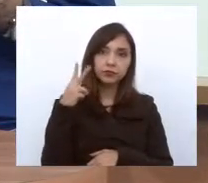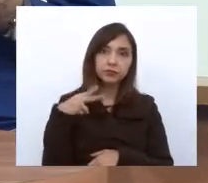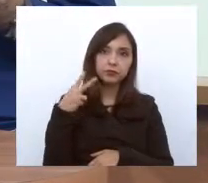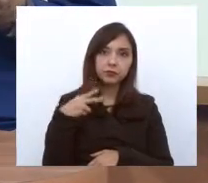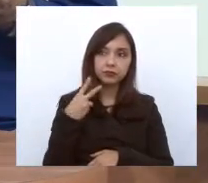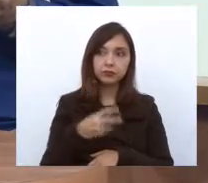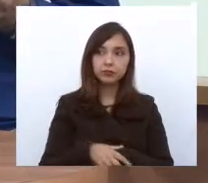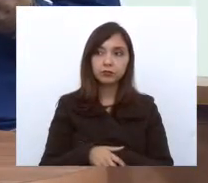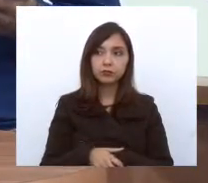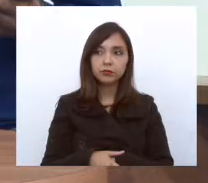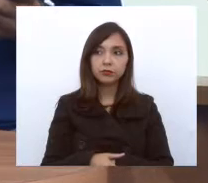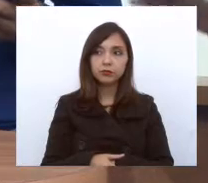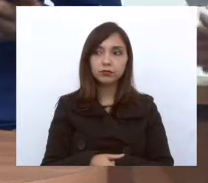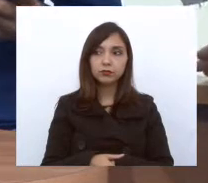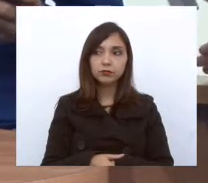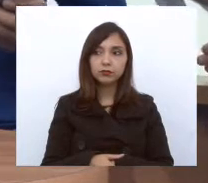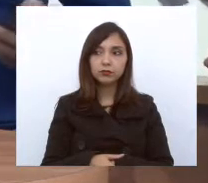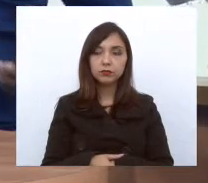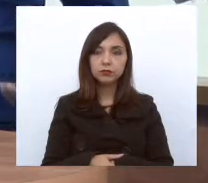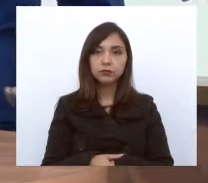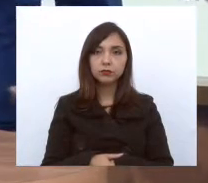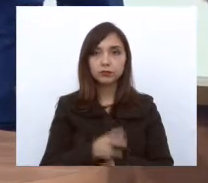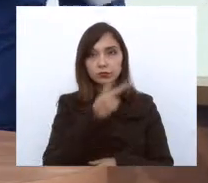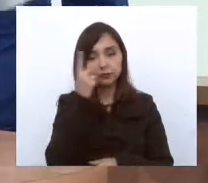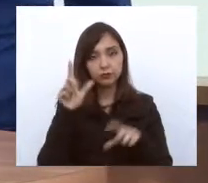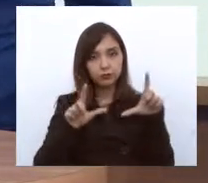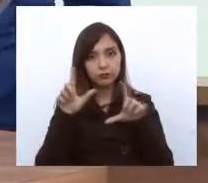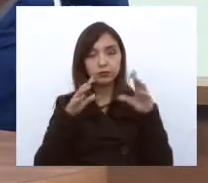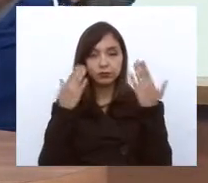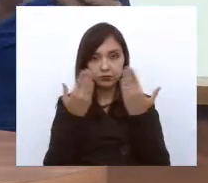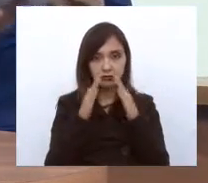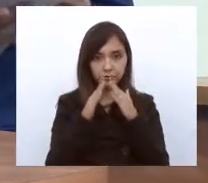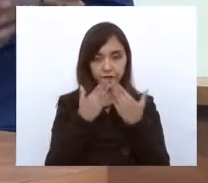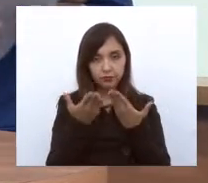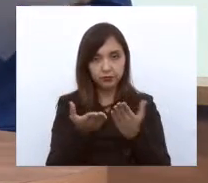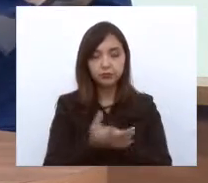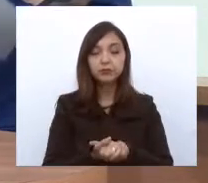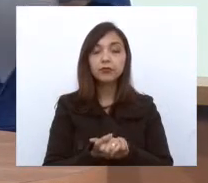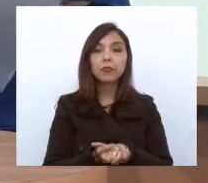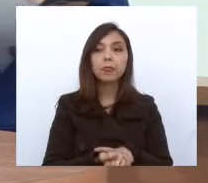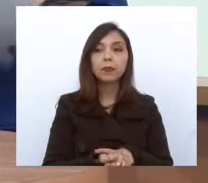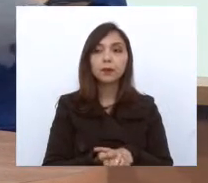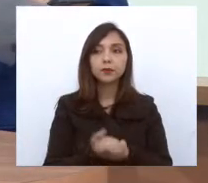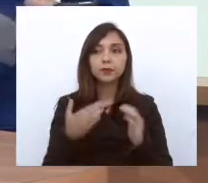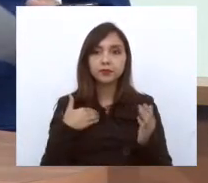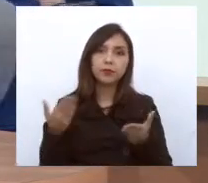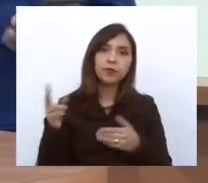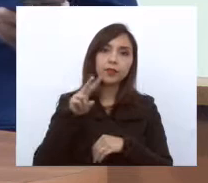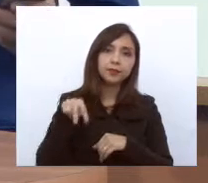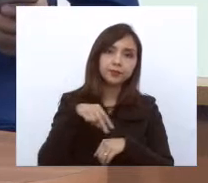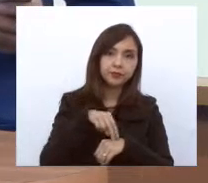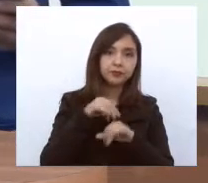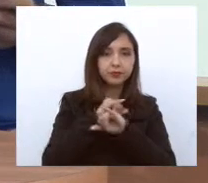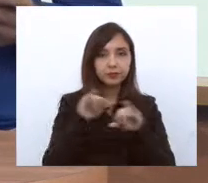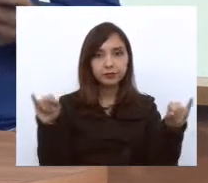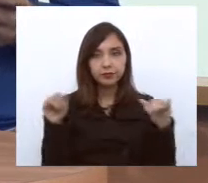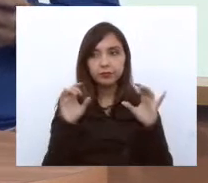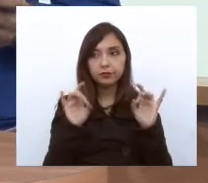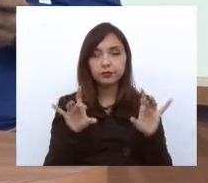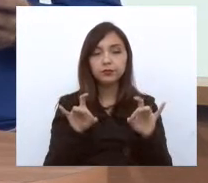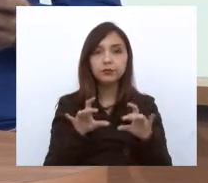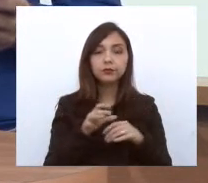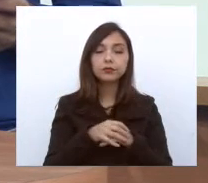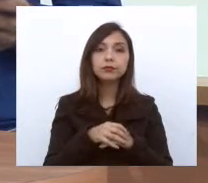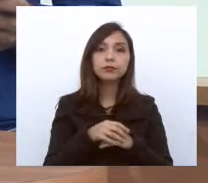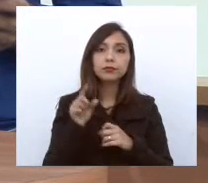vereadores. Público presente. Público que nos assiste em casa. A minha vinda aqui é para fazer um comunicado.